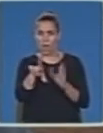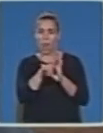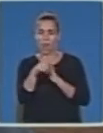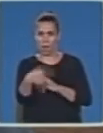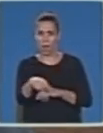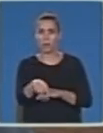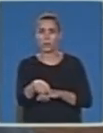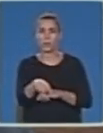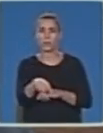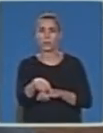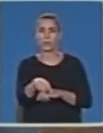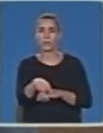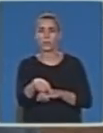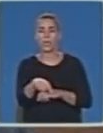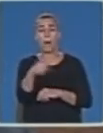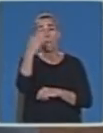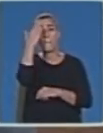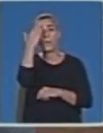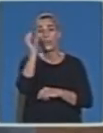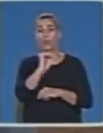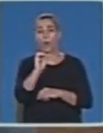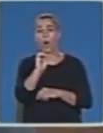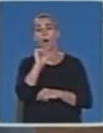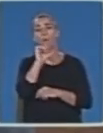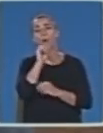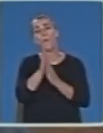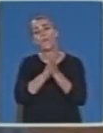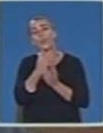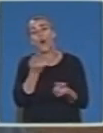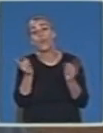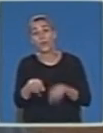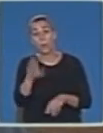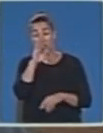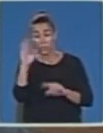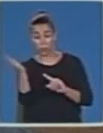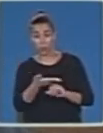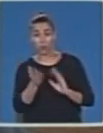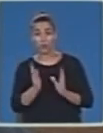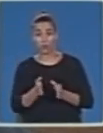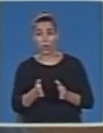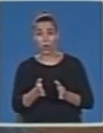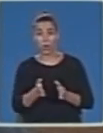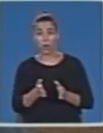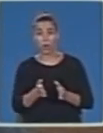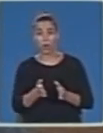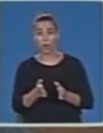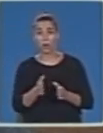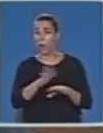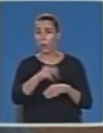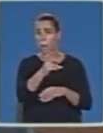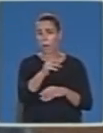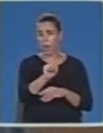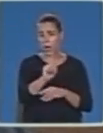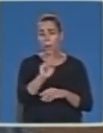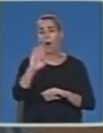que não prevê que essas espécies sejam reaproveitadas, mas se elas já foram cortadas, não foram cortadas de propósito para usar a madeira, mas foram